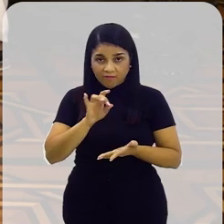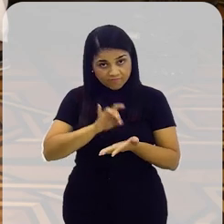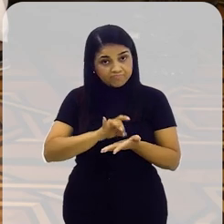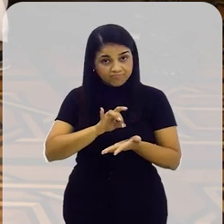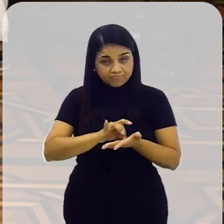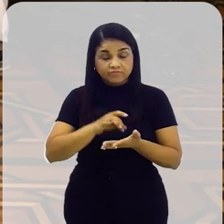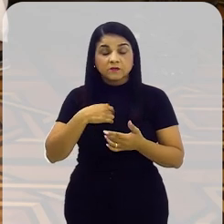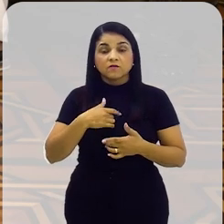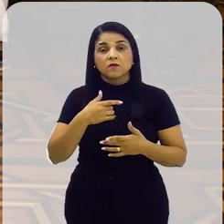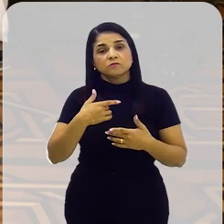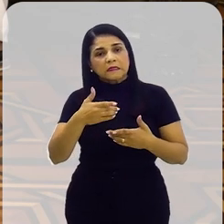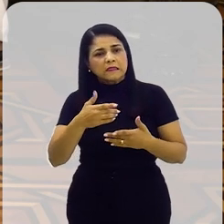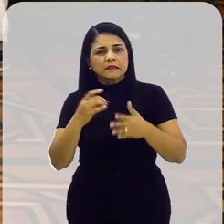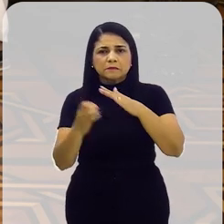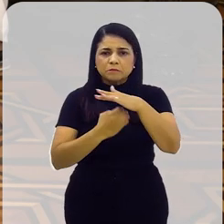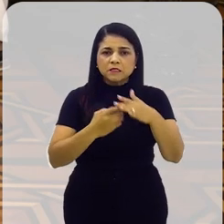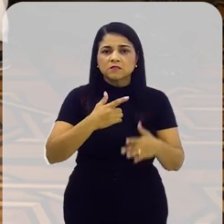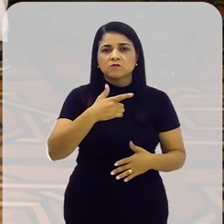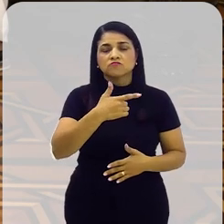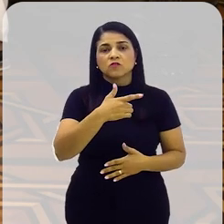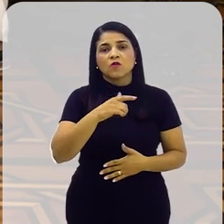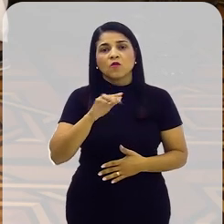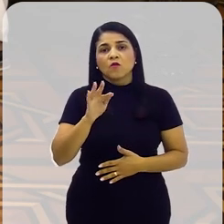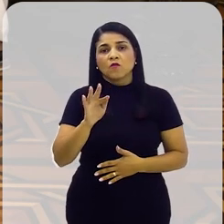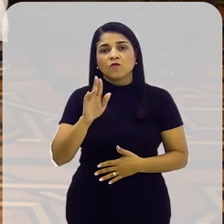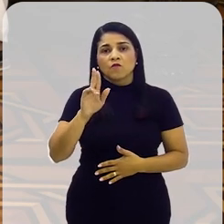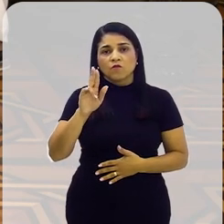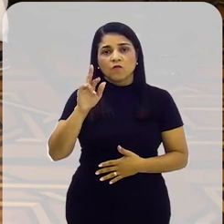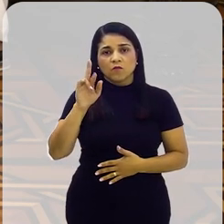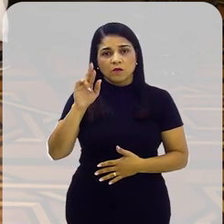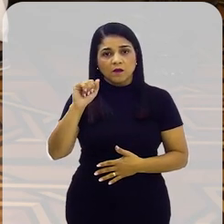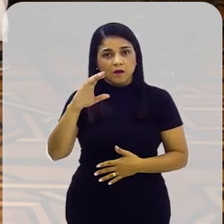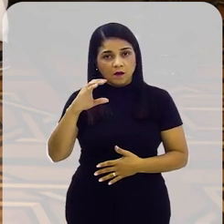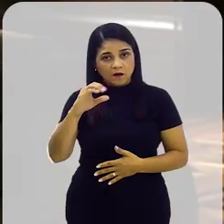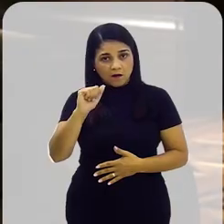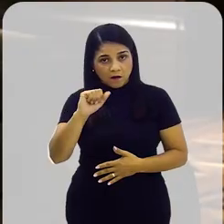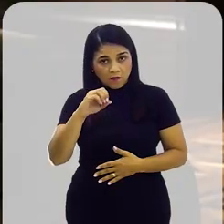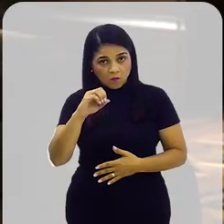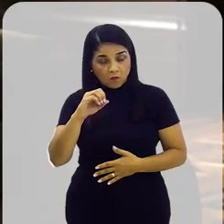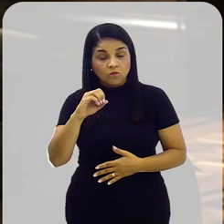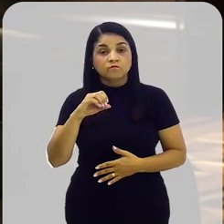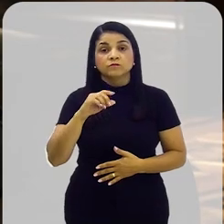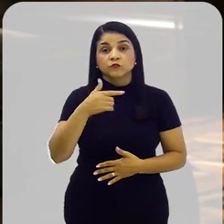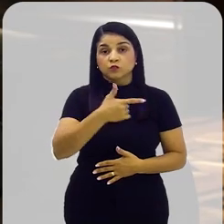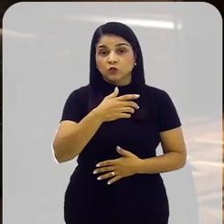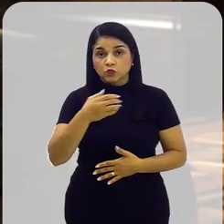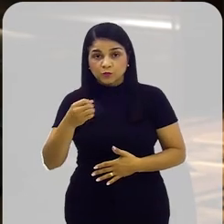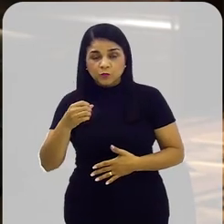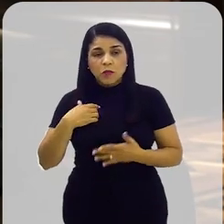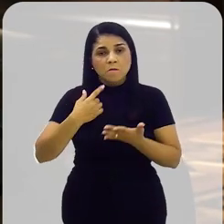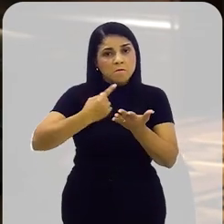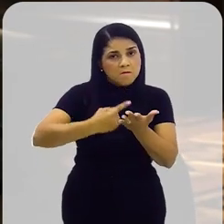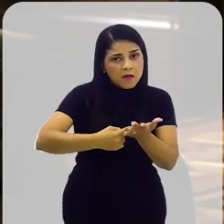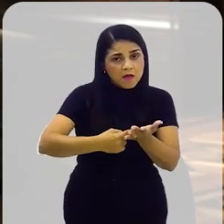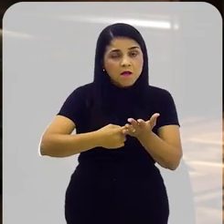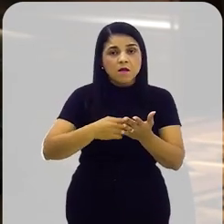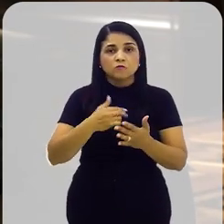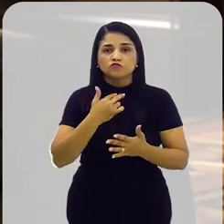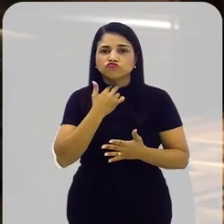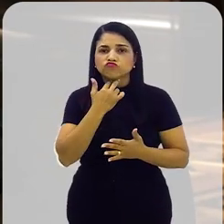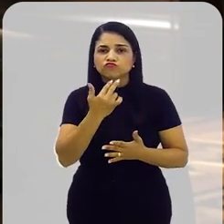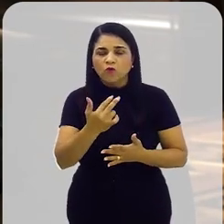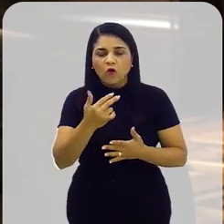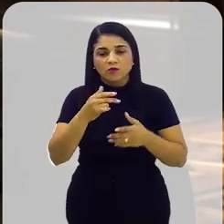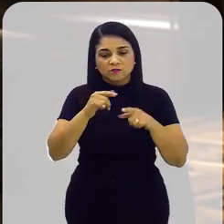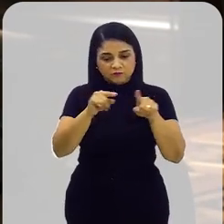foi até a Furacão 2000 para pedir a oportunidade. Quem ia cantar ia ser minha mãe. Nós marcamos para ir no estúdio, colocar a voz. Né? A minha